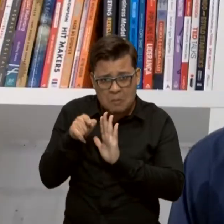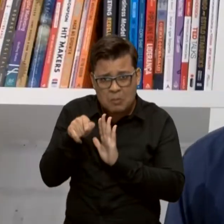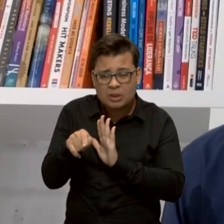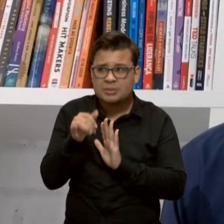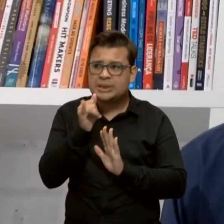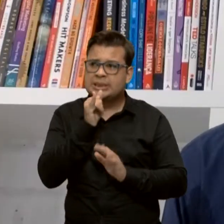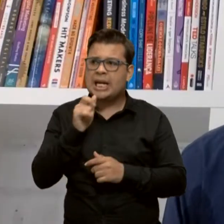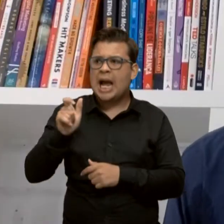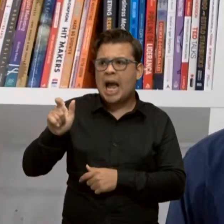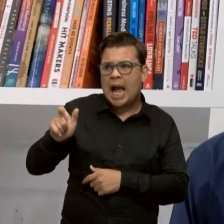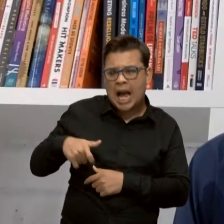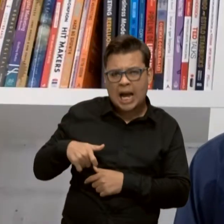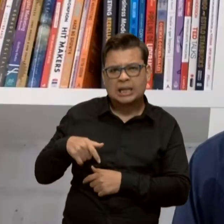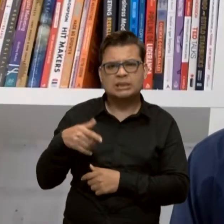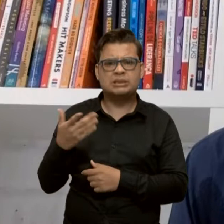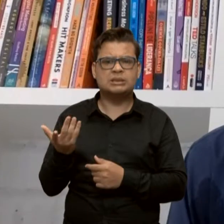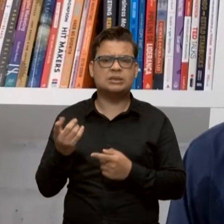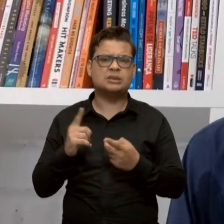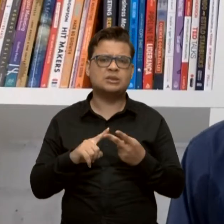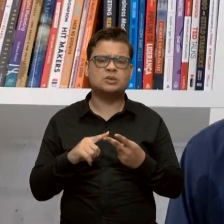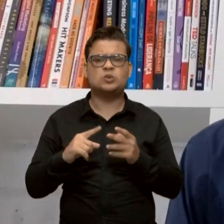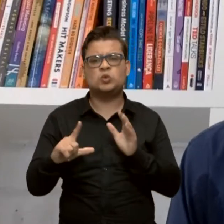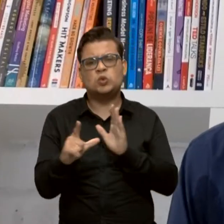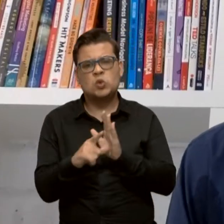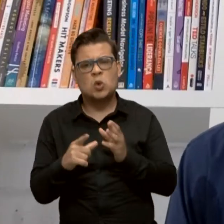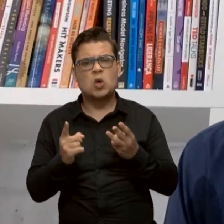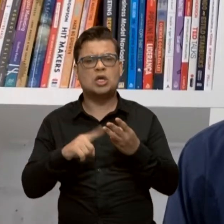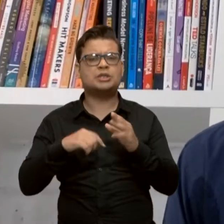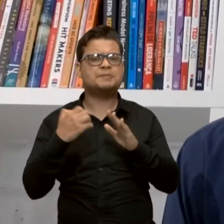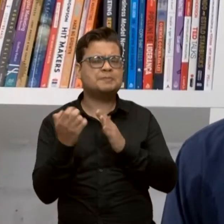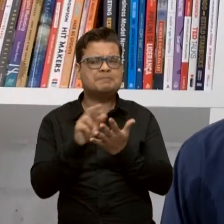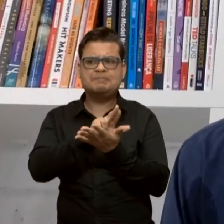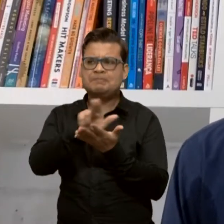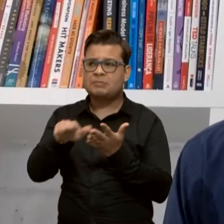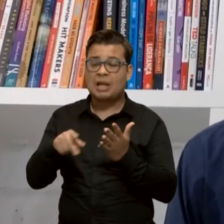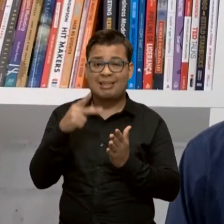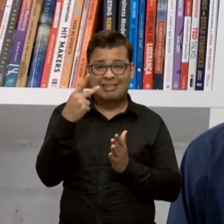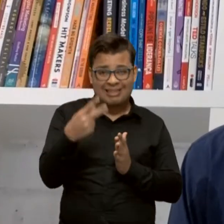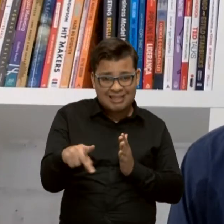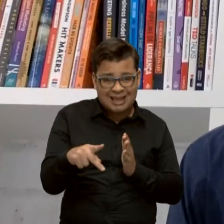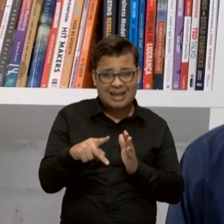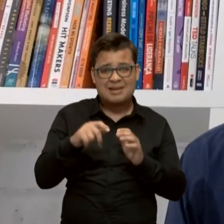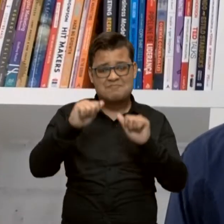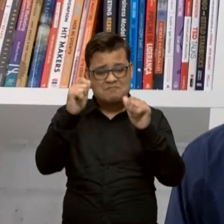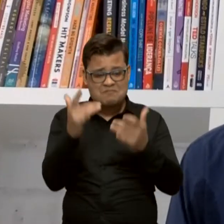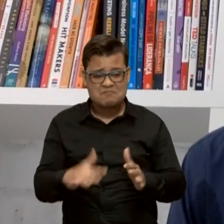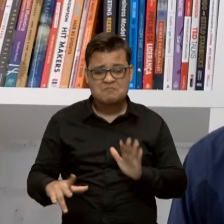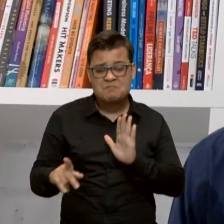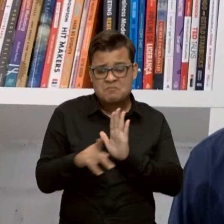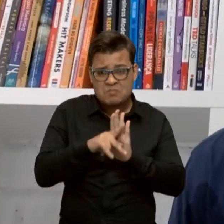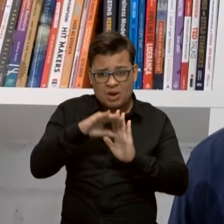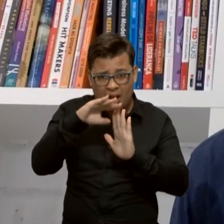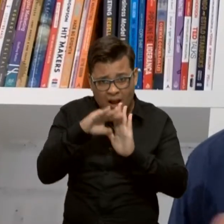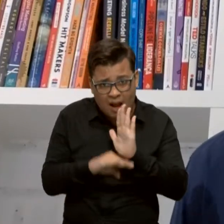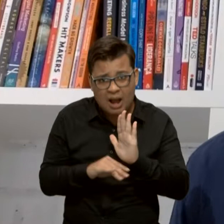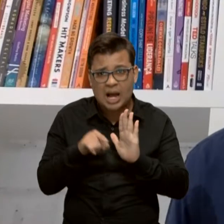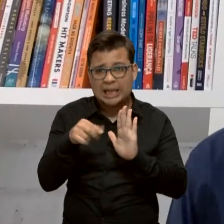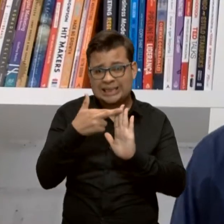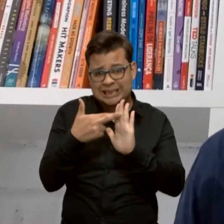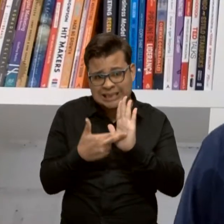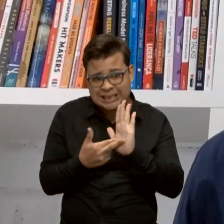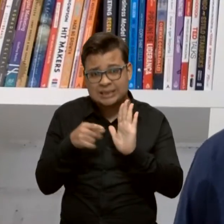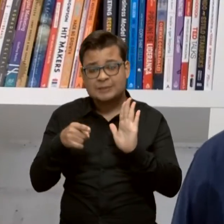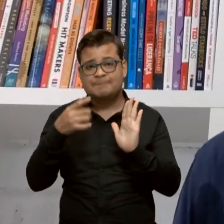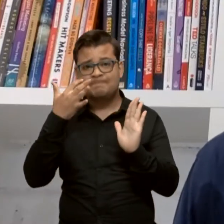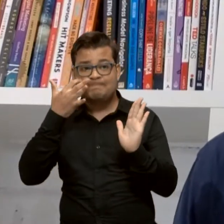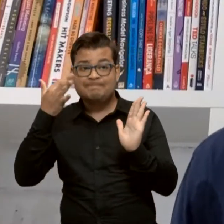crédito, operadora de pagamentos, é importante que o cliente fique atento ao que